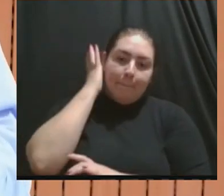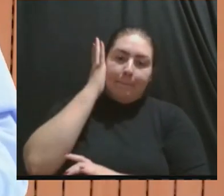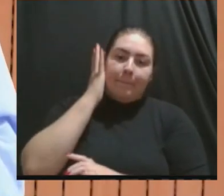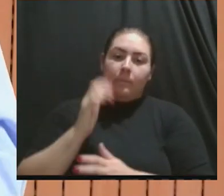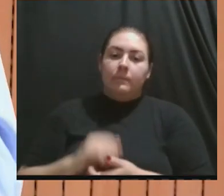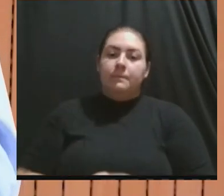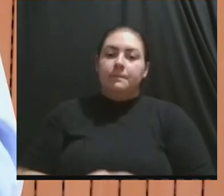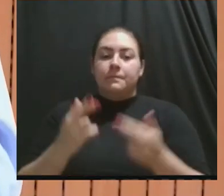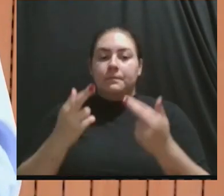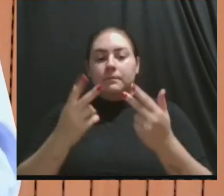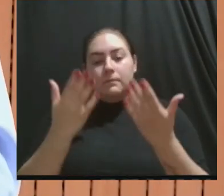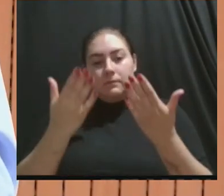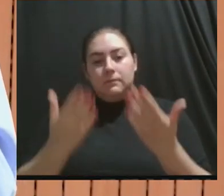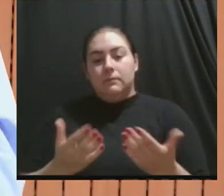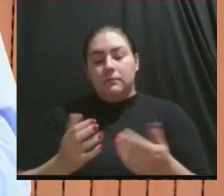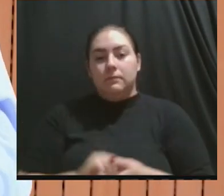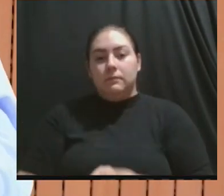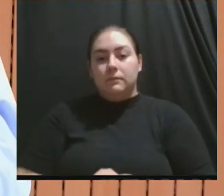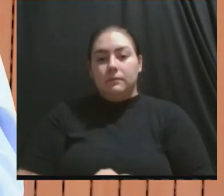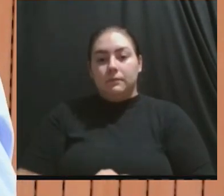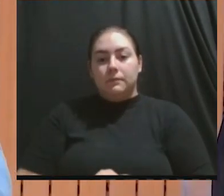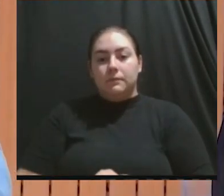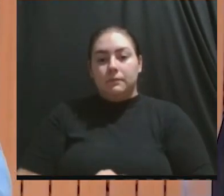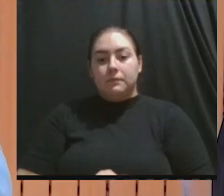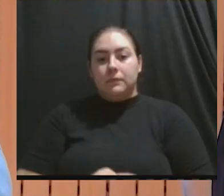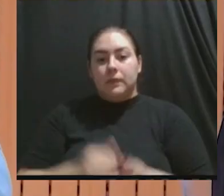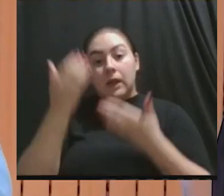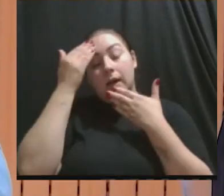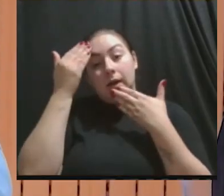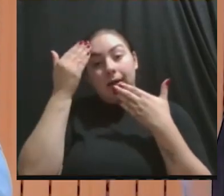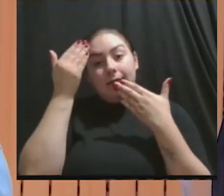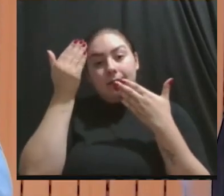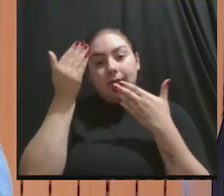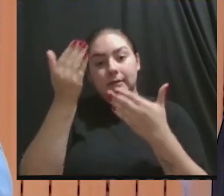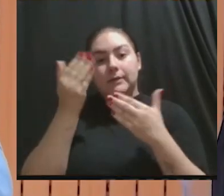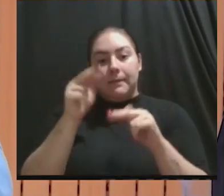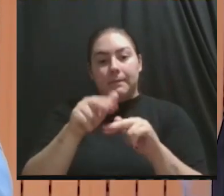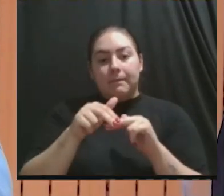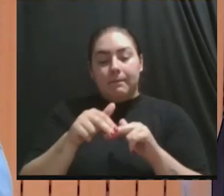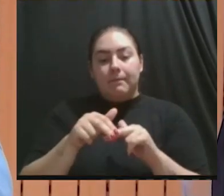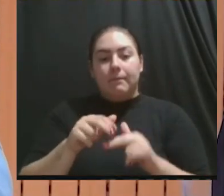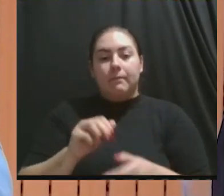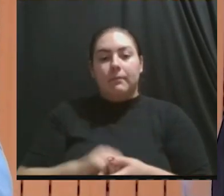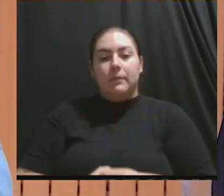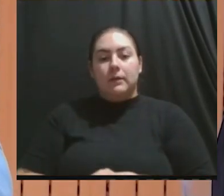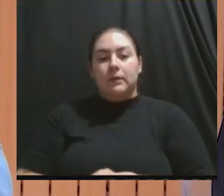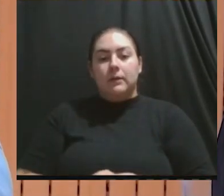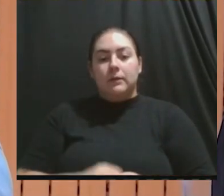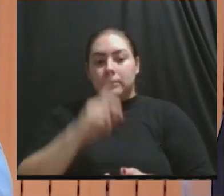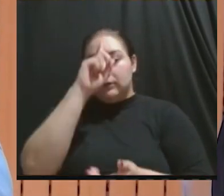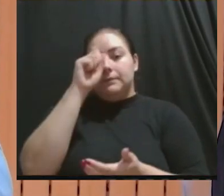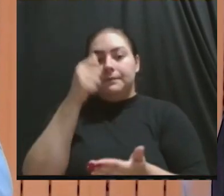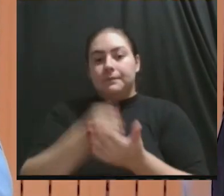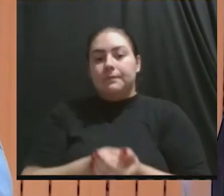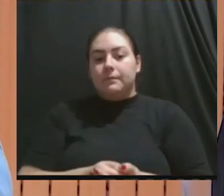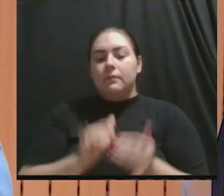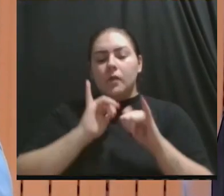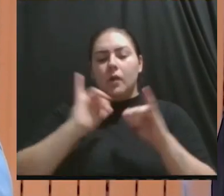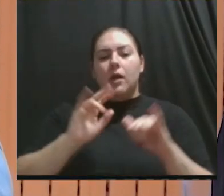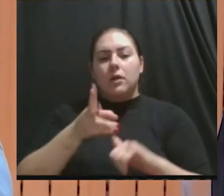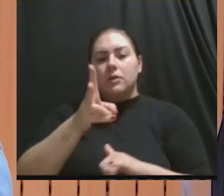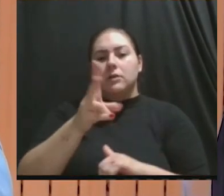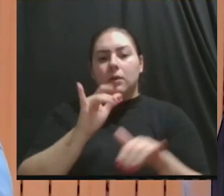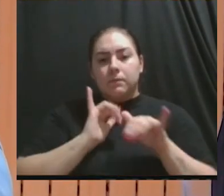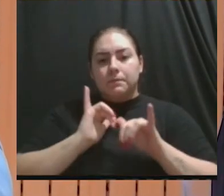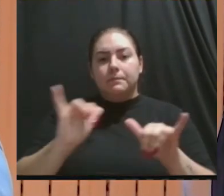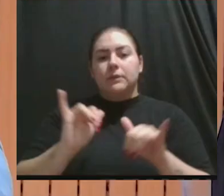Elecamp, agradecer por mais essa iniciativa. Eu falo sempre, comento nos discursos meus, eu